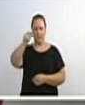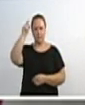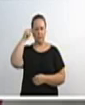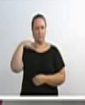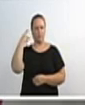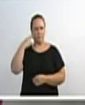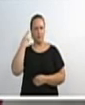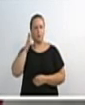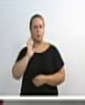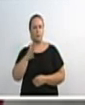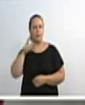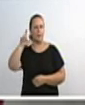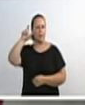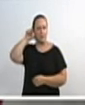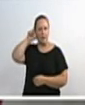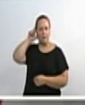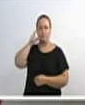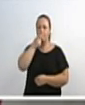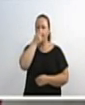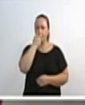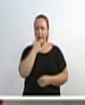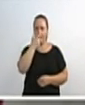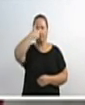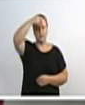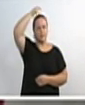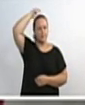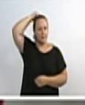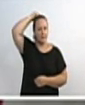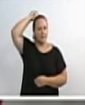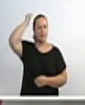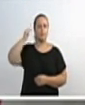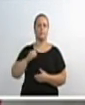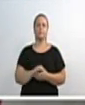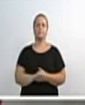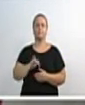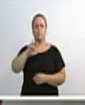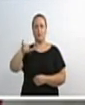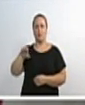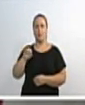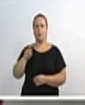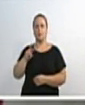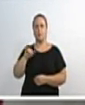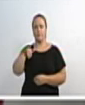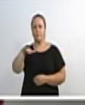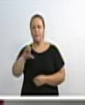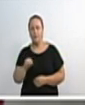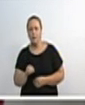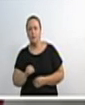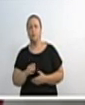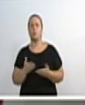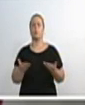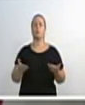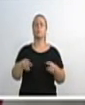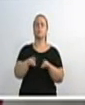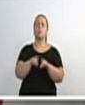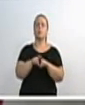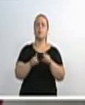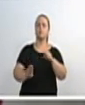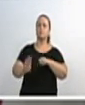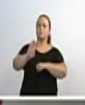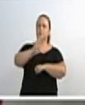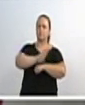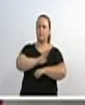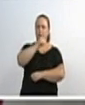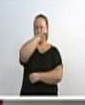o vereador Iandes, o vereador Becker, o vereador Adriano Pereira, o vereador Juvino, vereador Zeca Bombeiro, Marcos